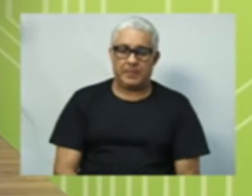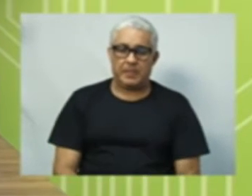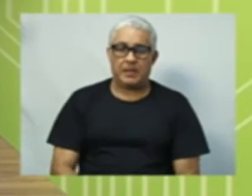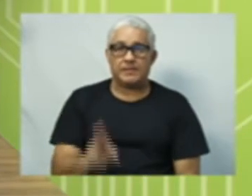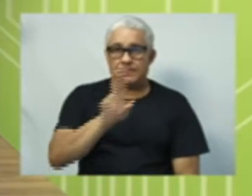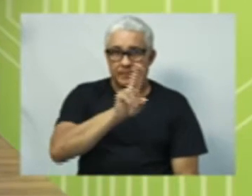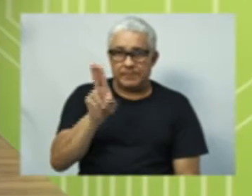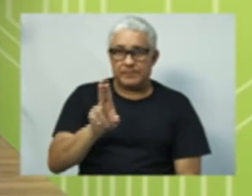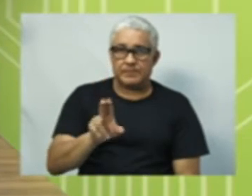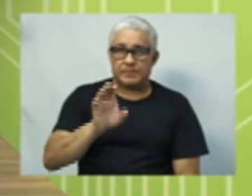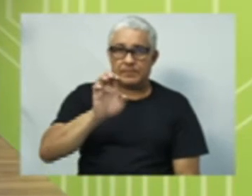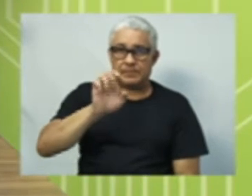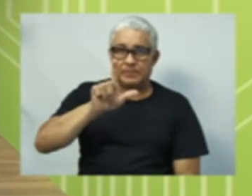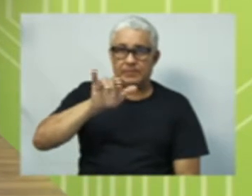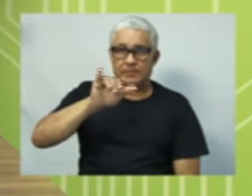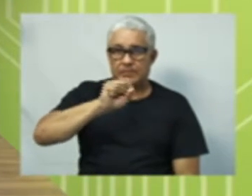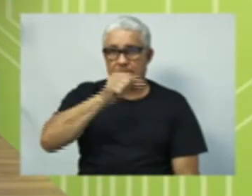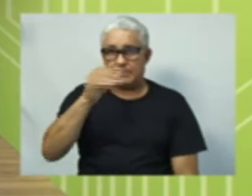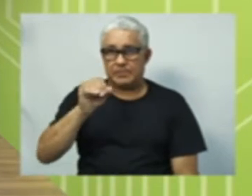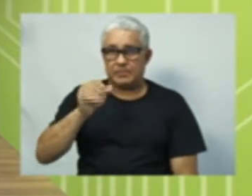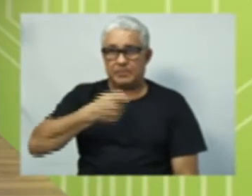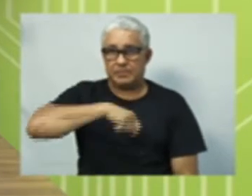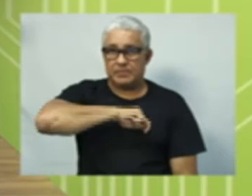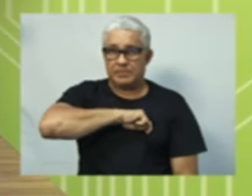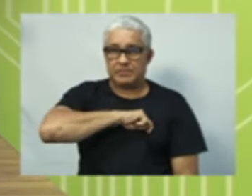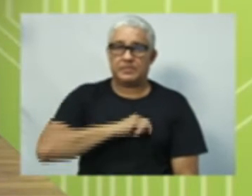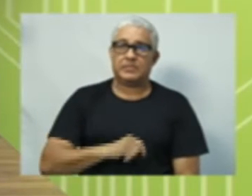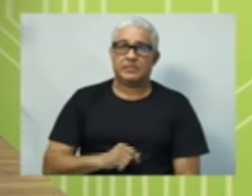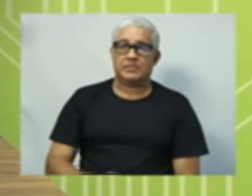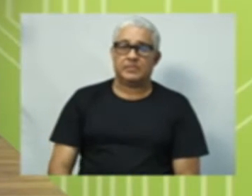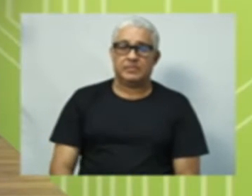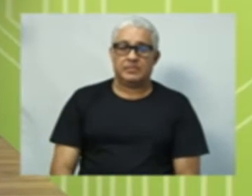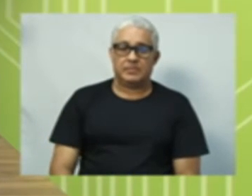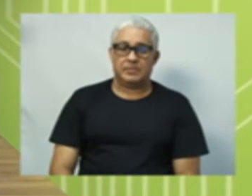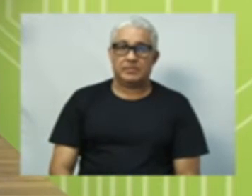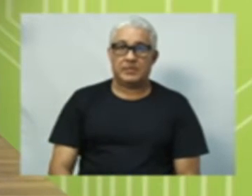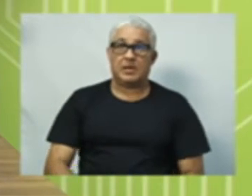chama elisão fiscal. É uma forma